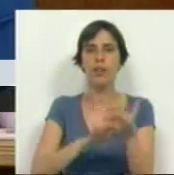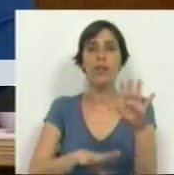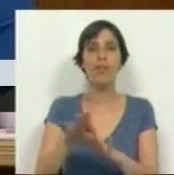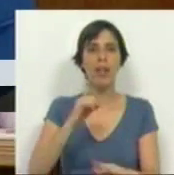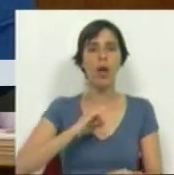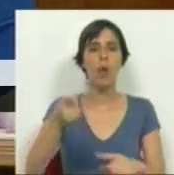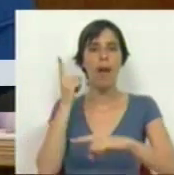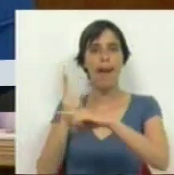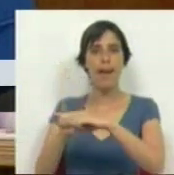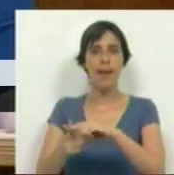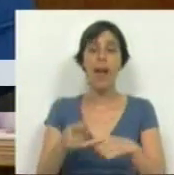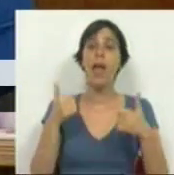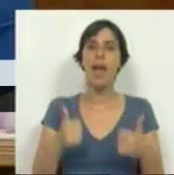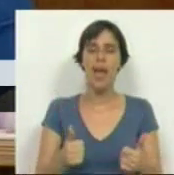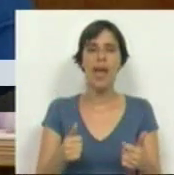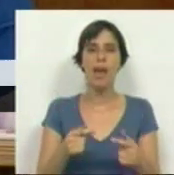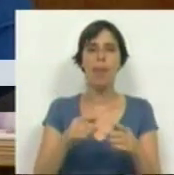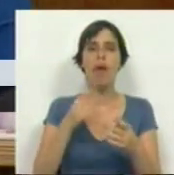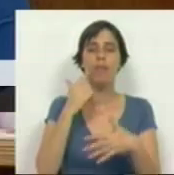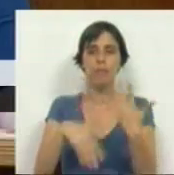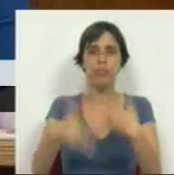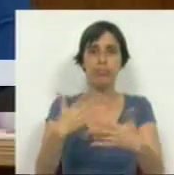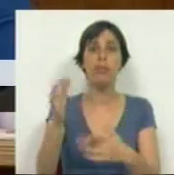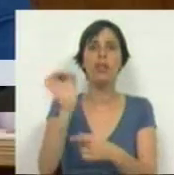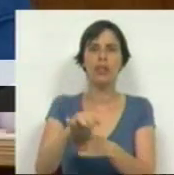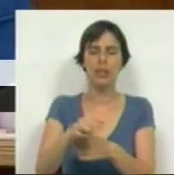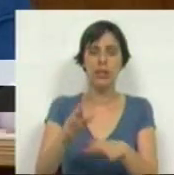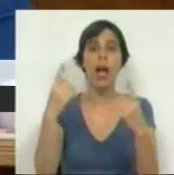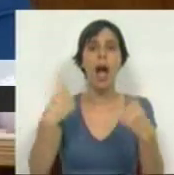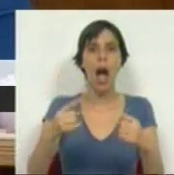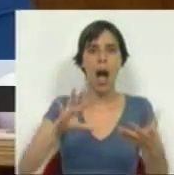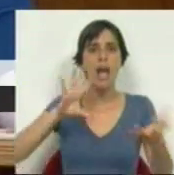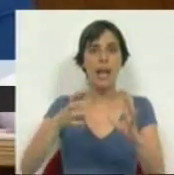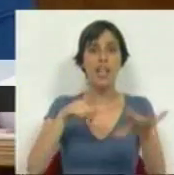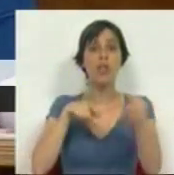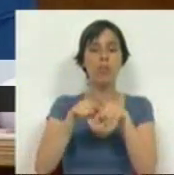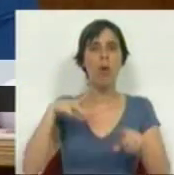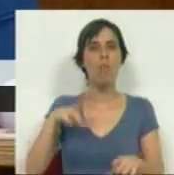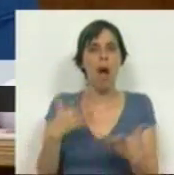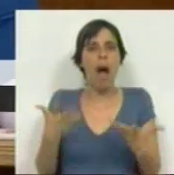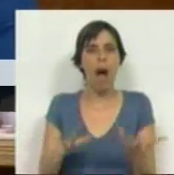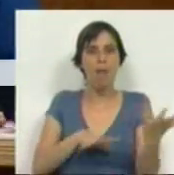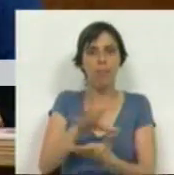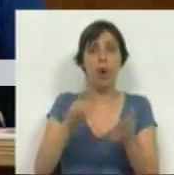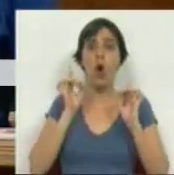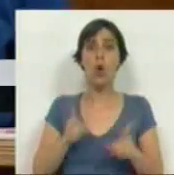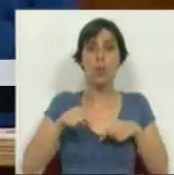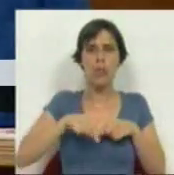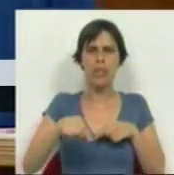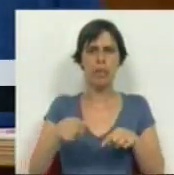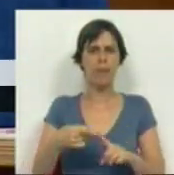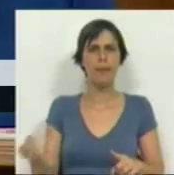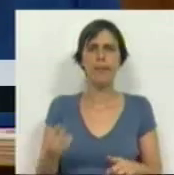feita contra a Grécia. É bom que arrepie em caminho. Sim, há uma crise política em Portugal e não começou esta